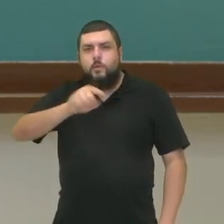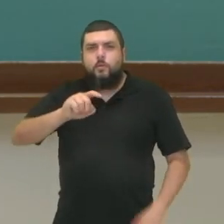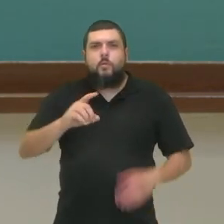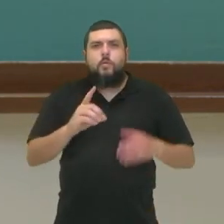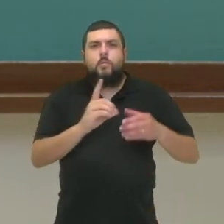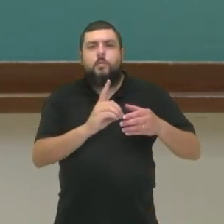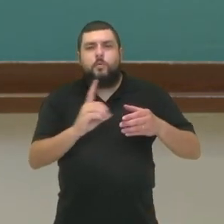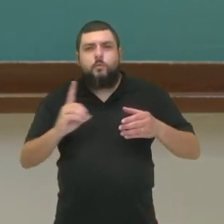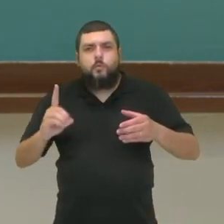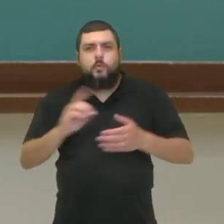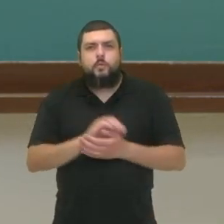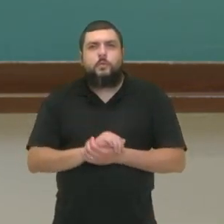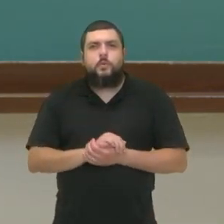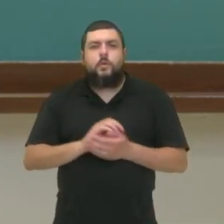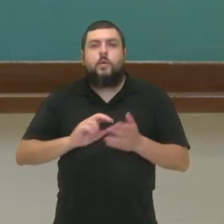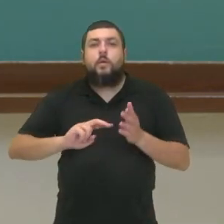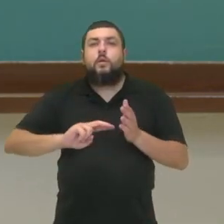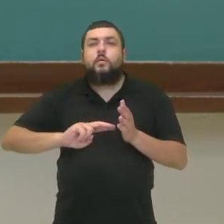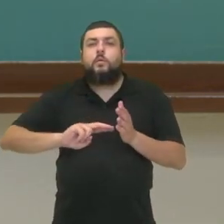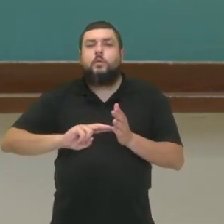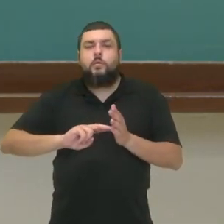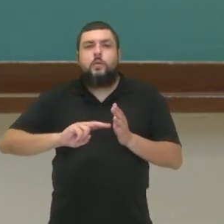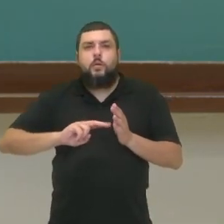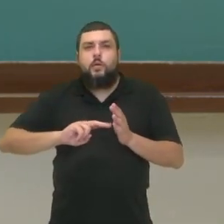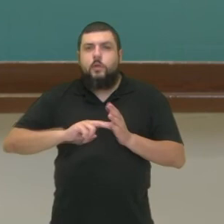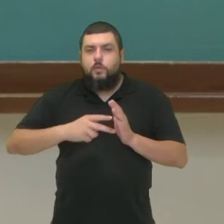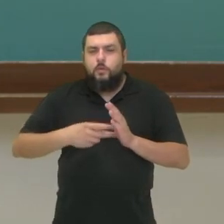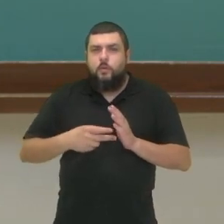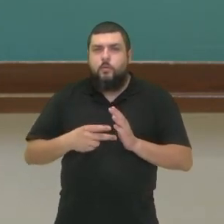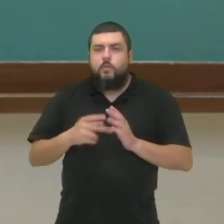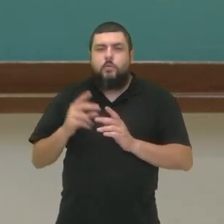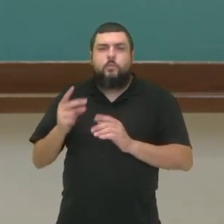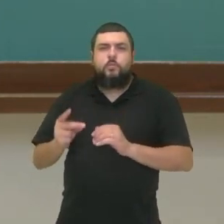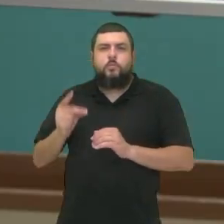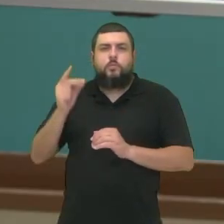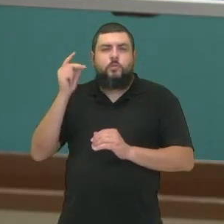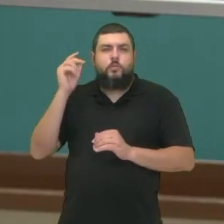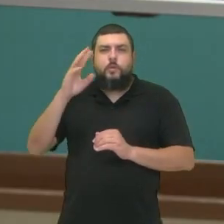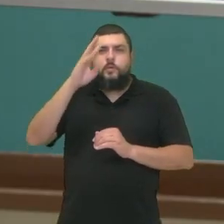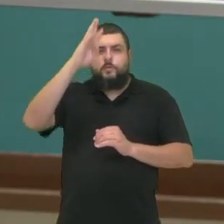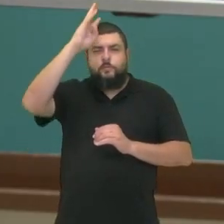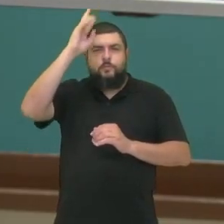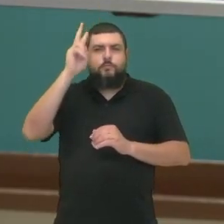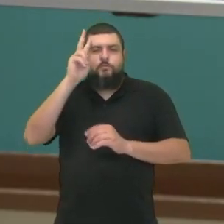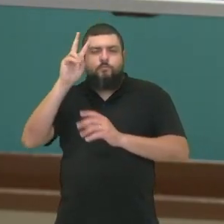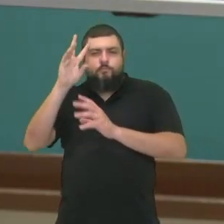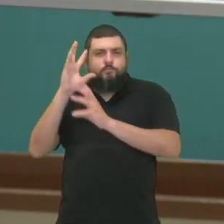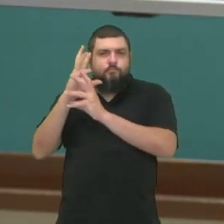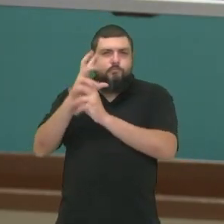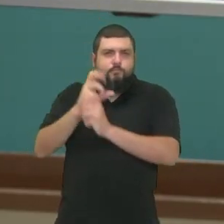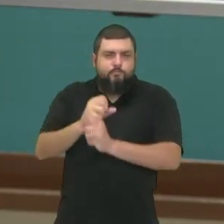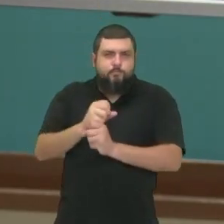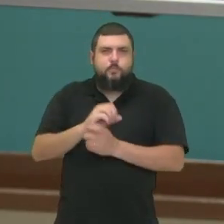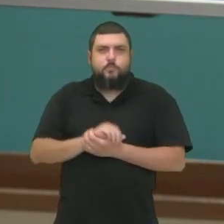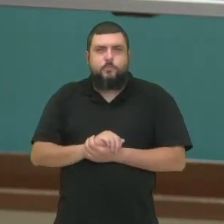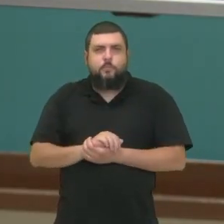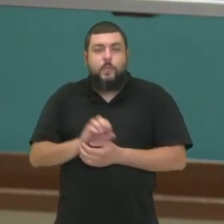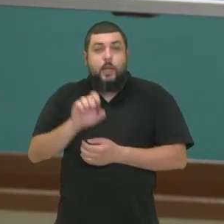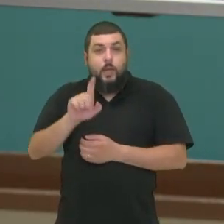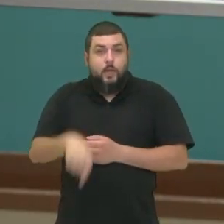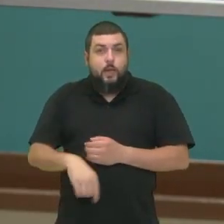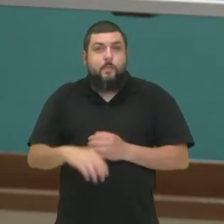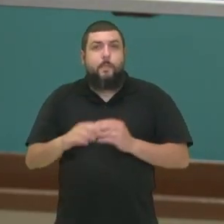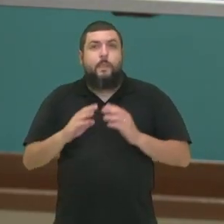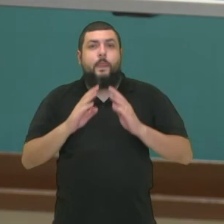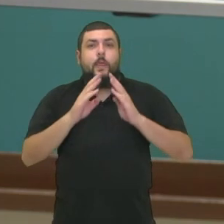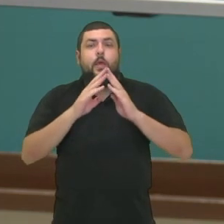religião tal, que significa o conjunto dos deuses de uma religião. Aqui, o panteão era um templo de todos os deuses